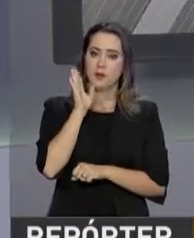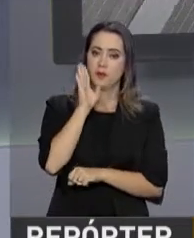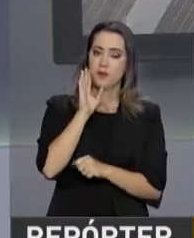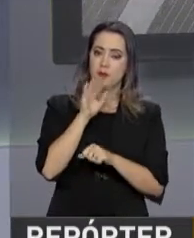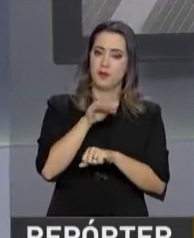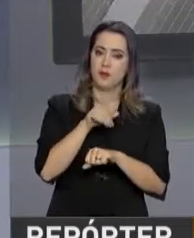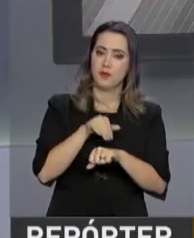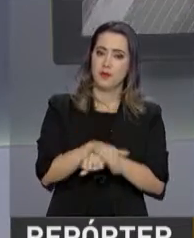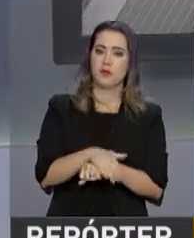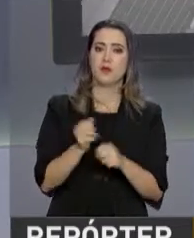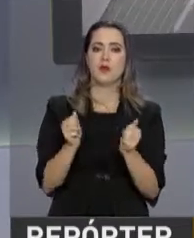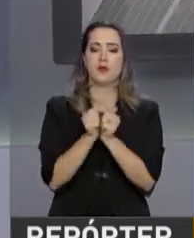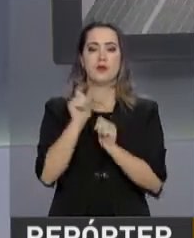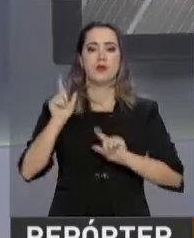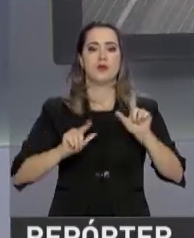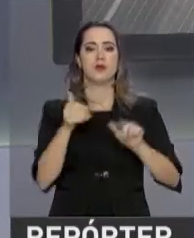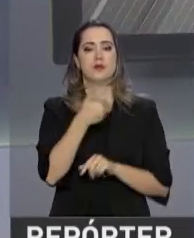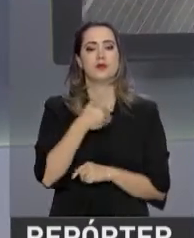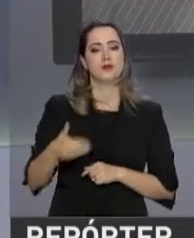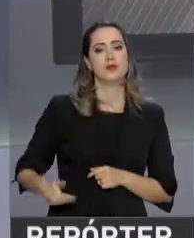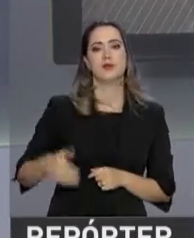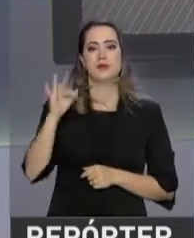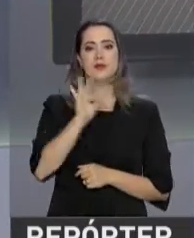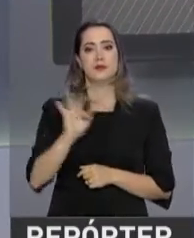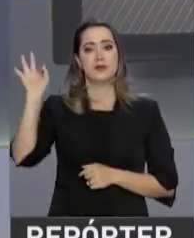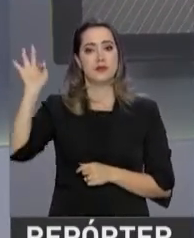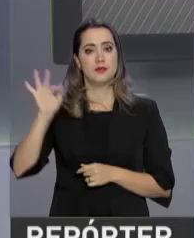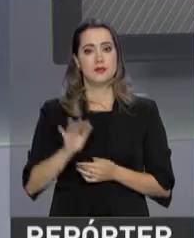na nbr a tv do governo federal